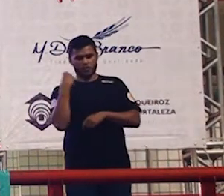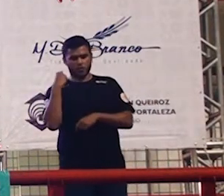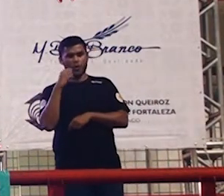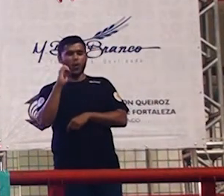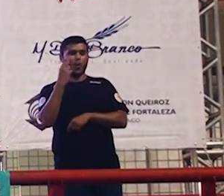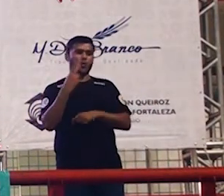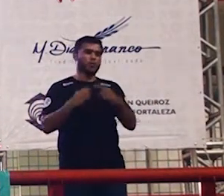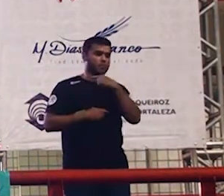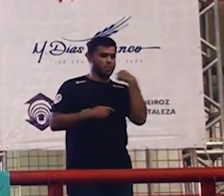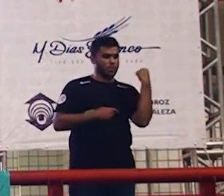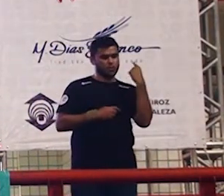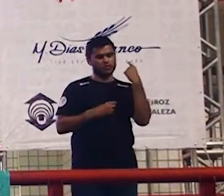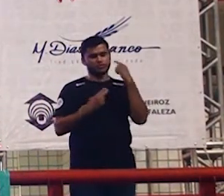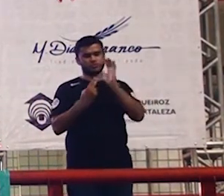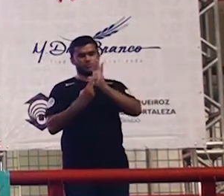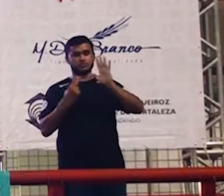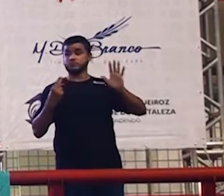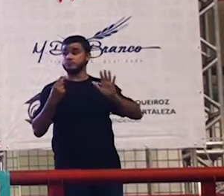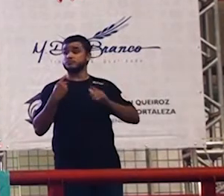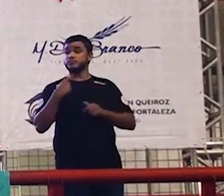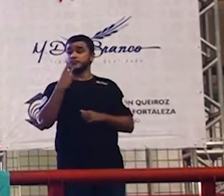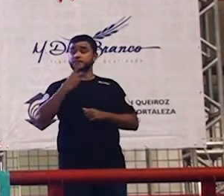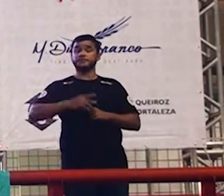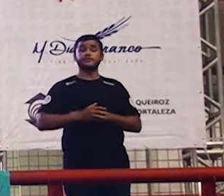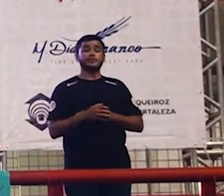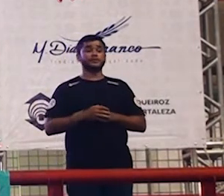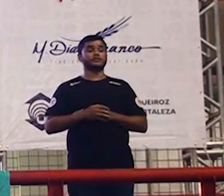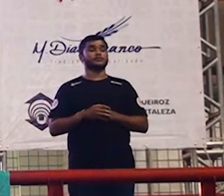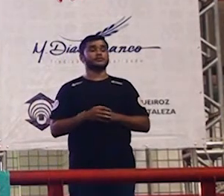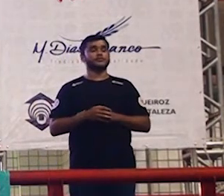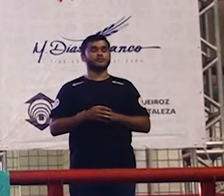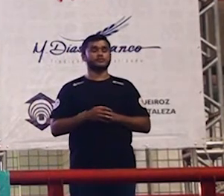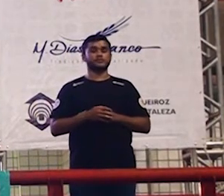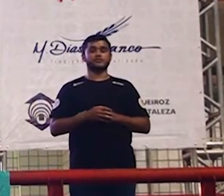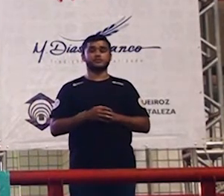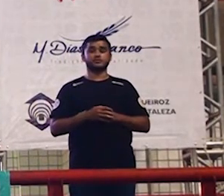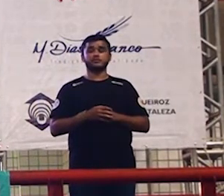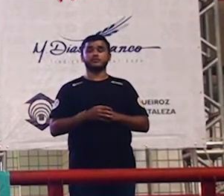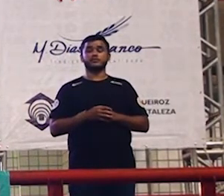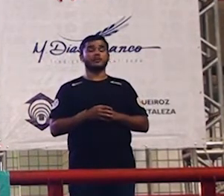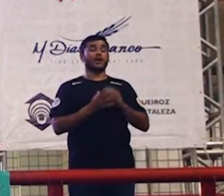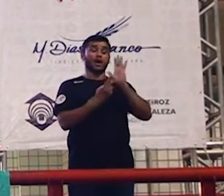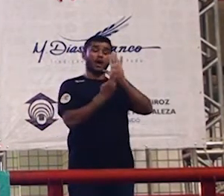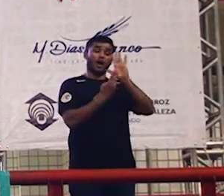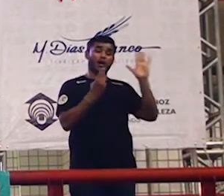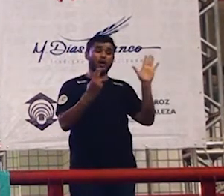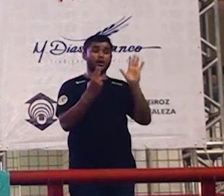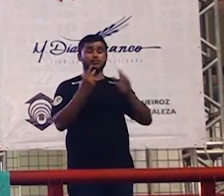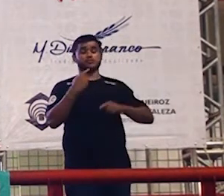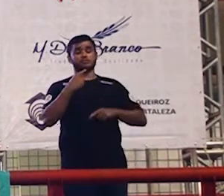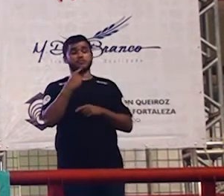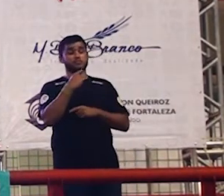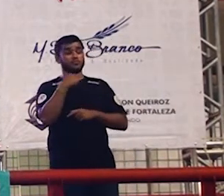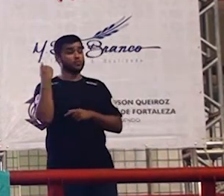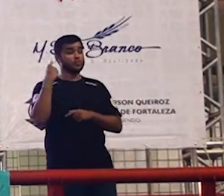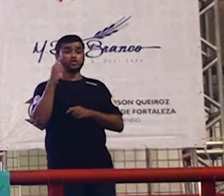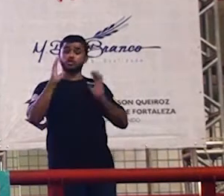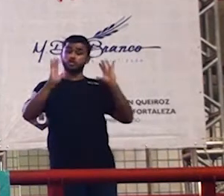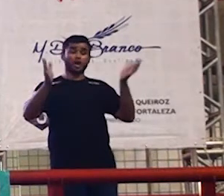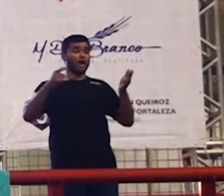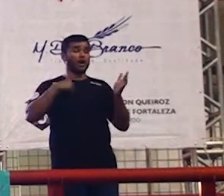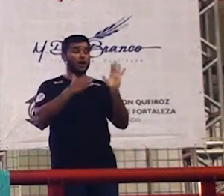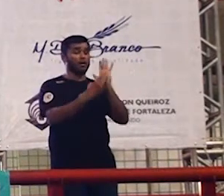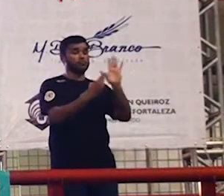palavras muda o sentido. O que é um autor defunto? É um escritor que